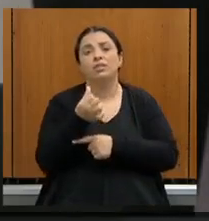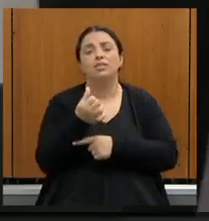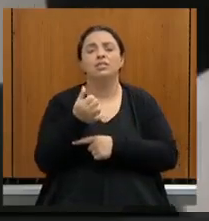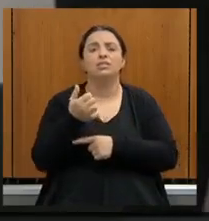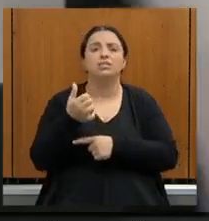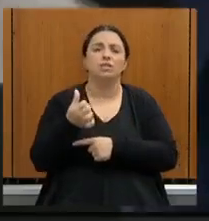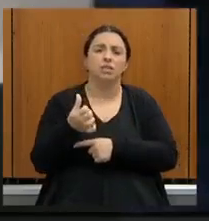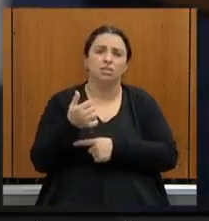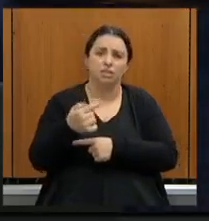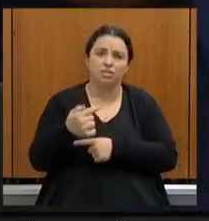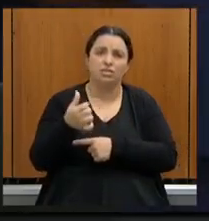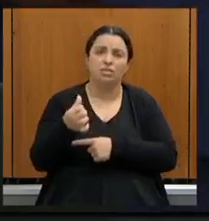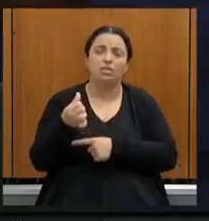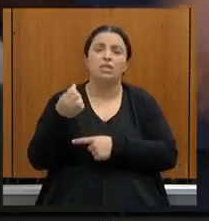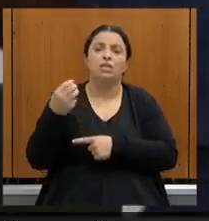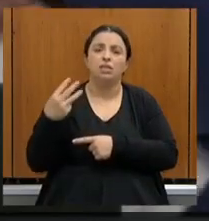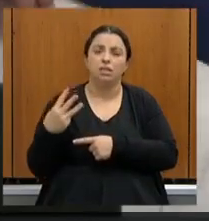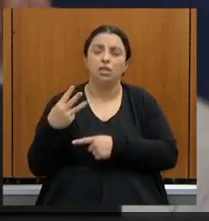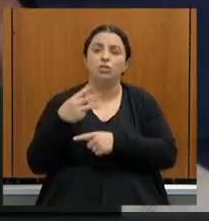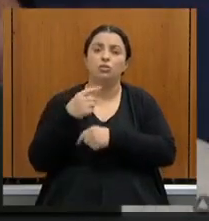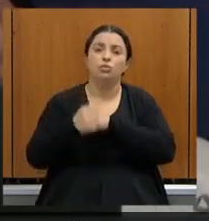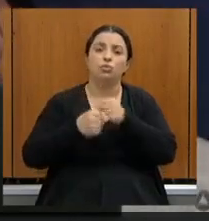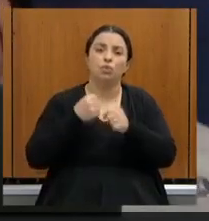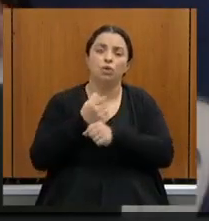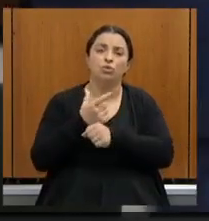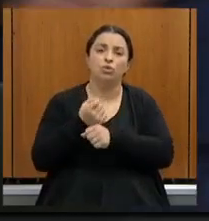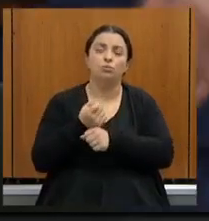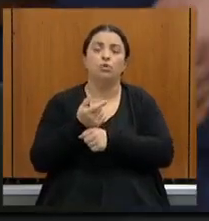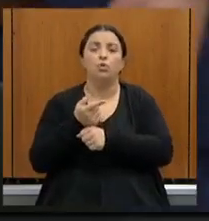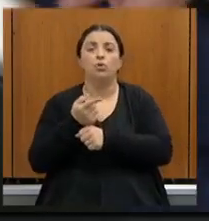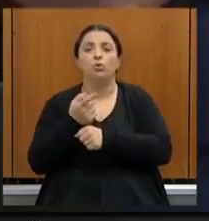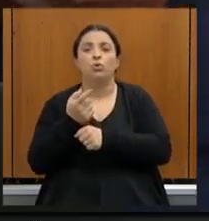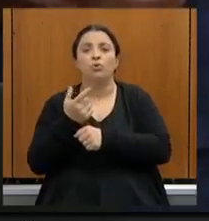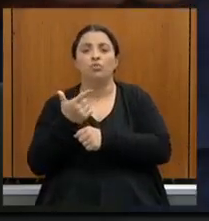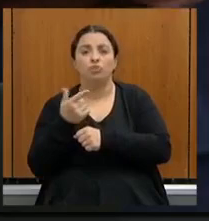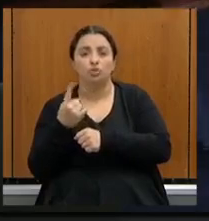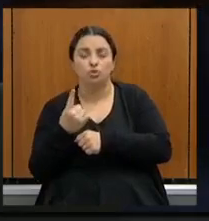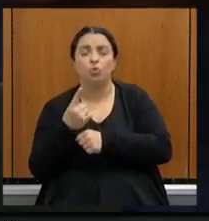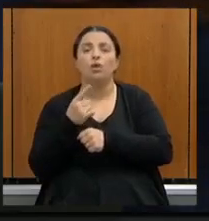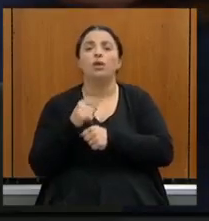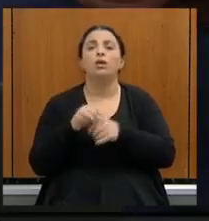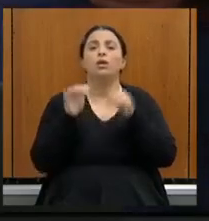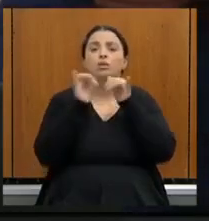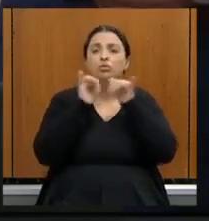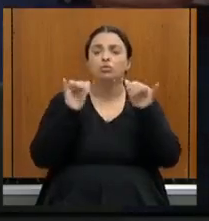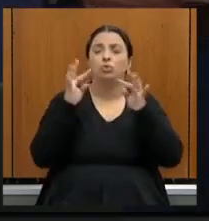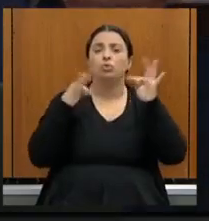2001 que institui a política estadual de turismo de base comunitária